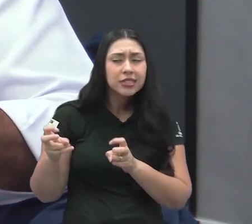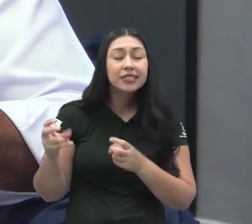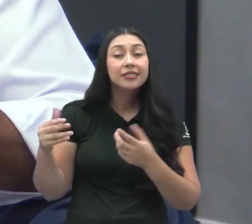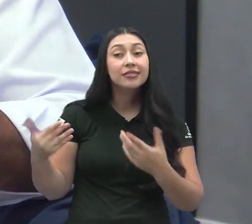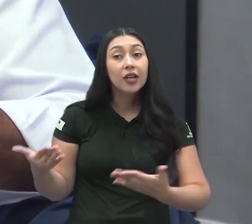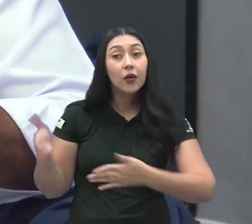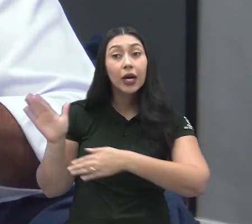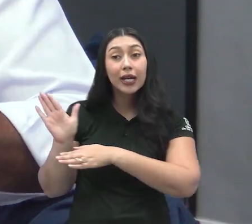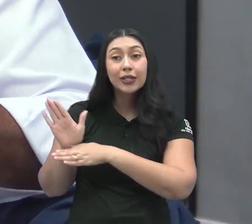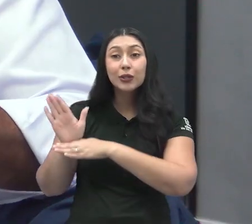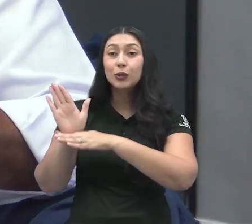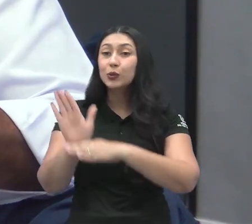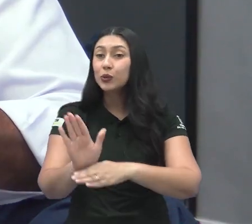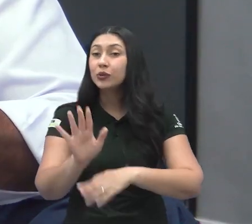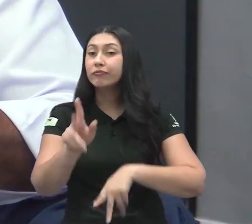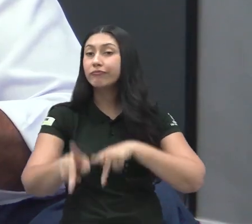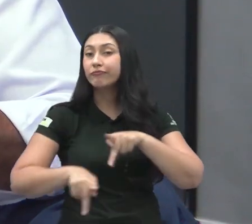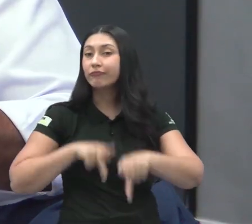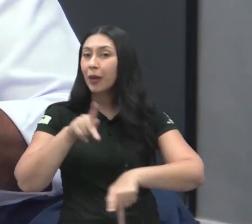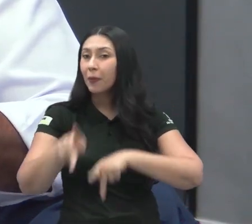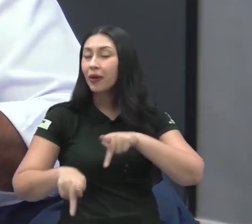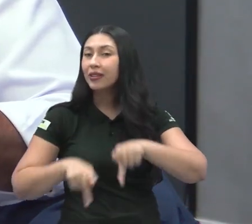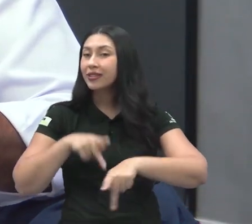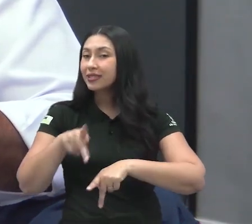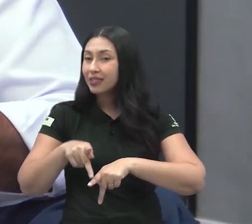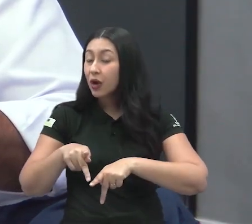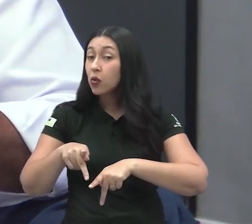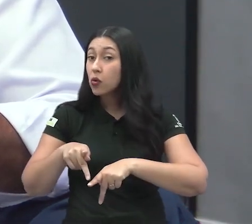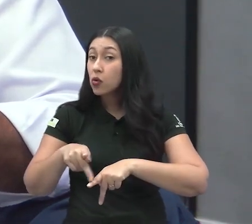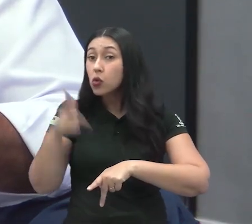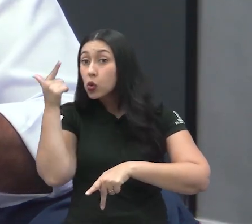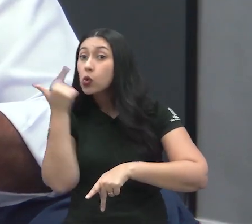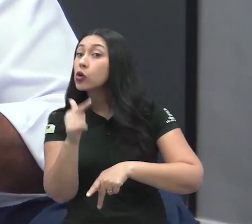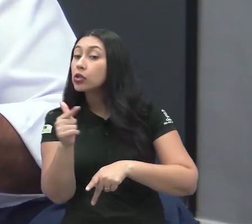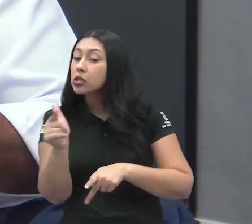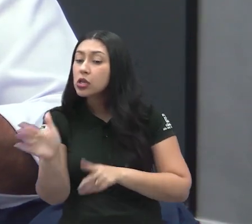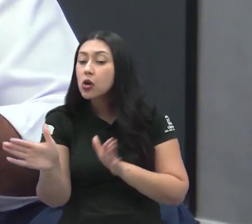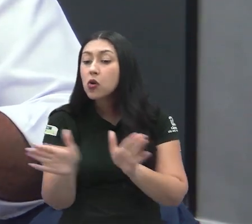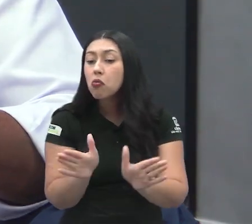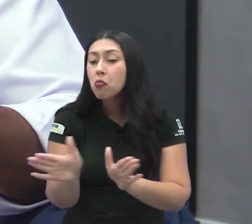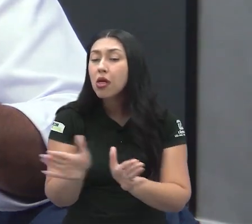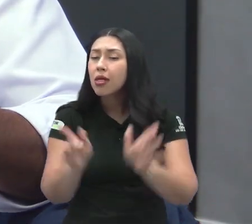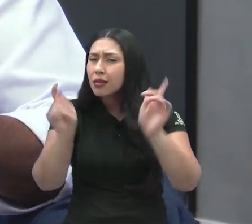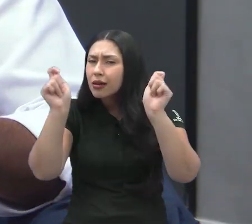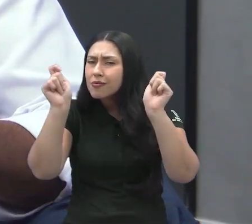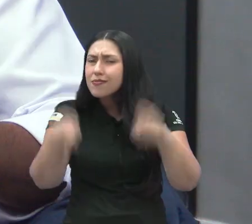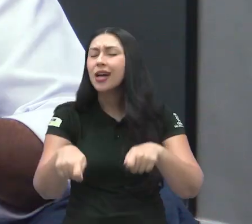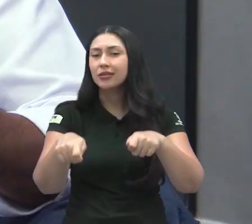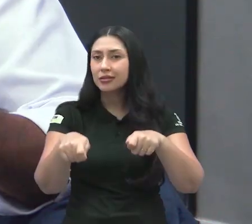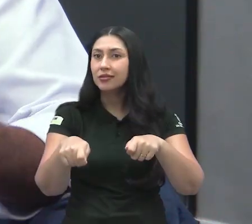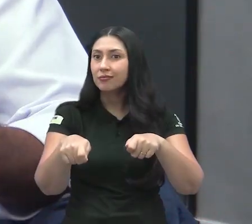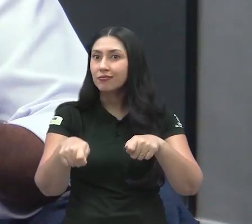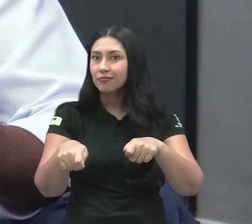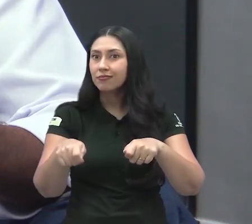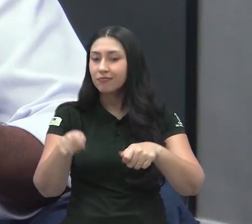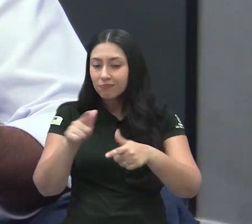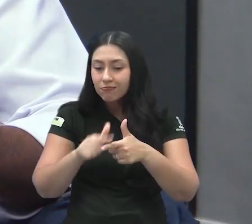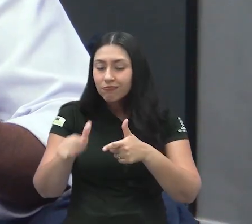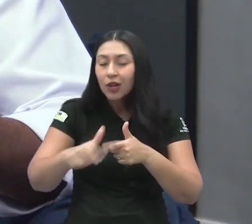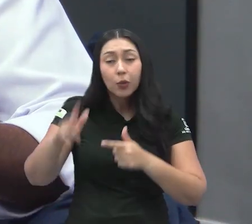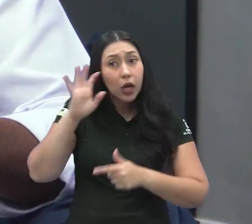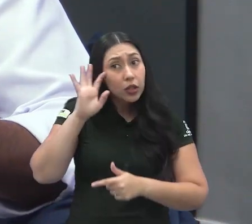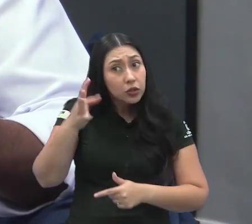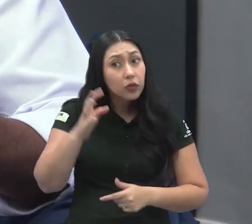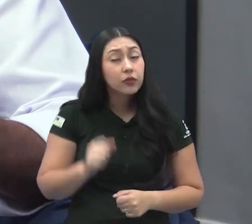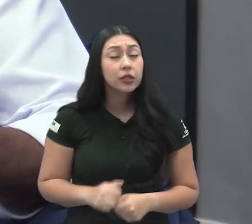vereador está ajudando a população a ter uma gestão eficiente, uma gestão que realmente dê resultados.